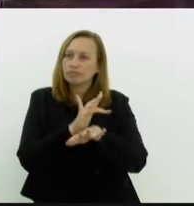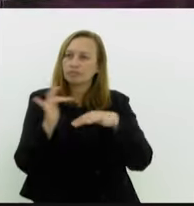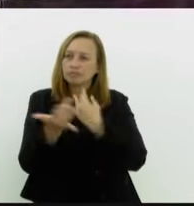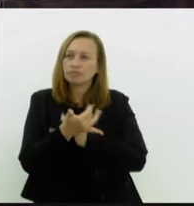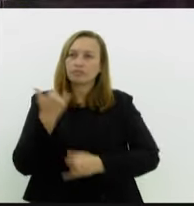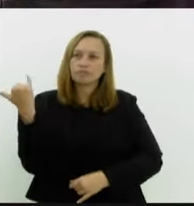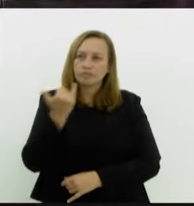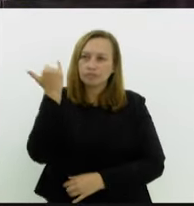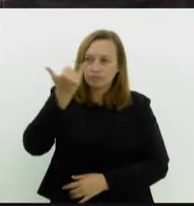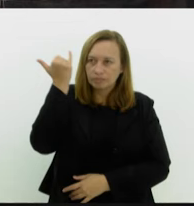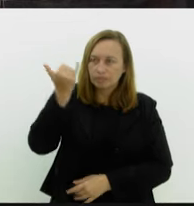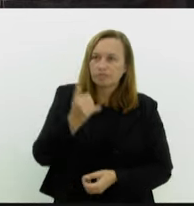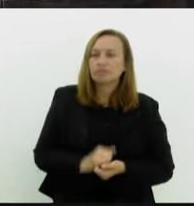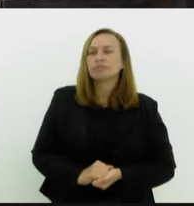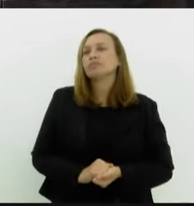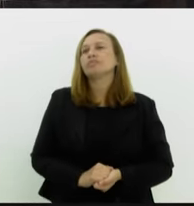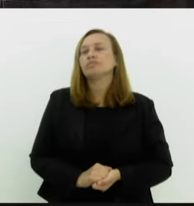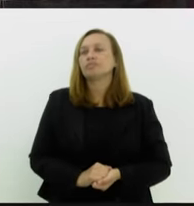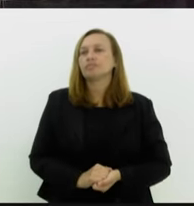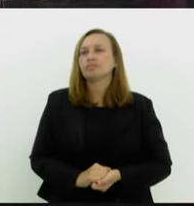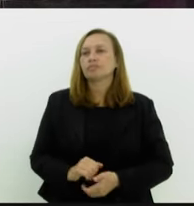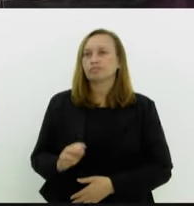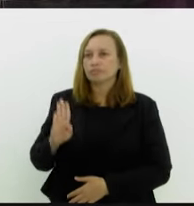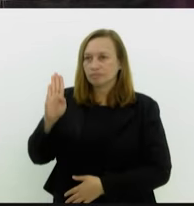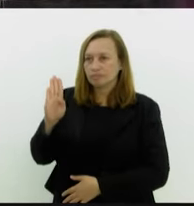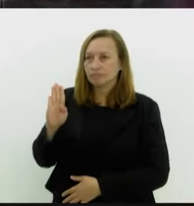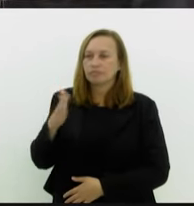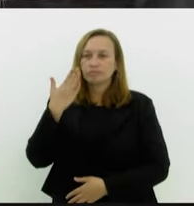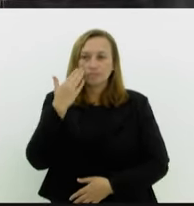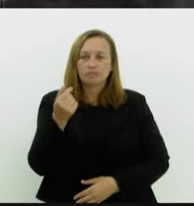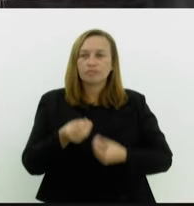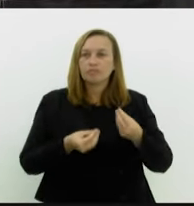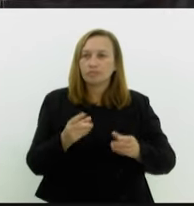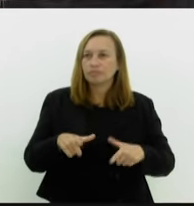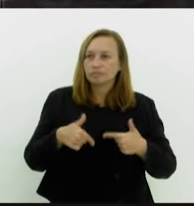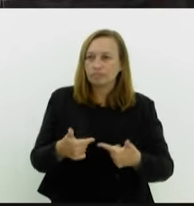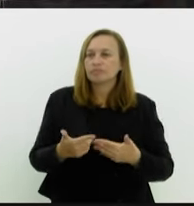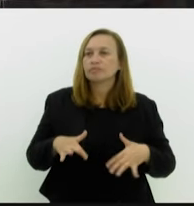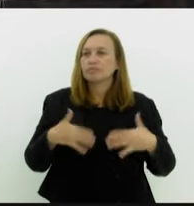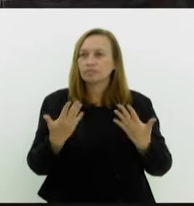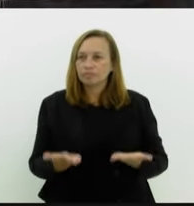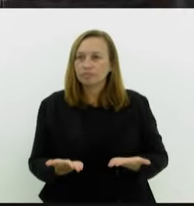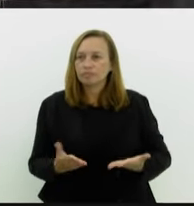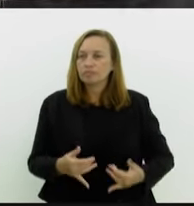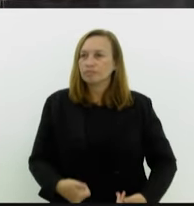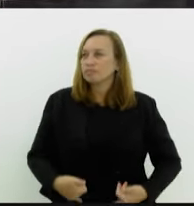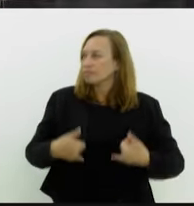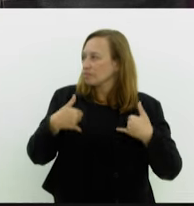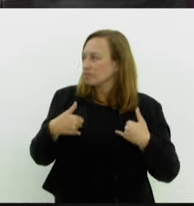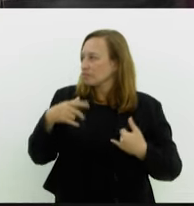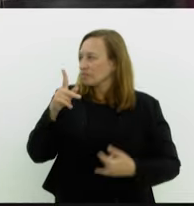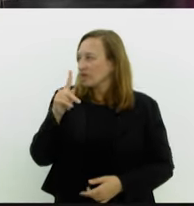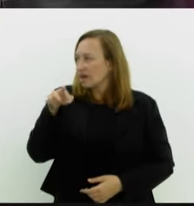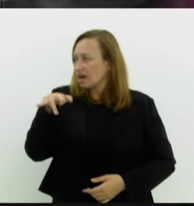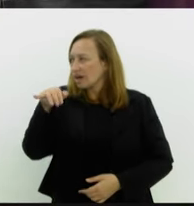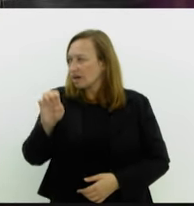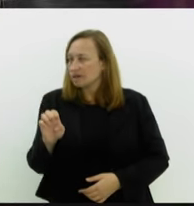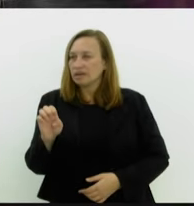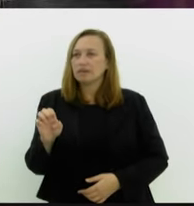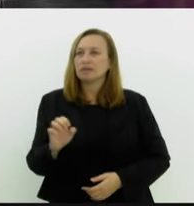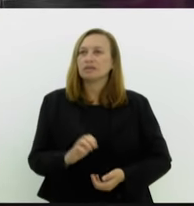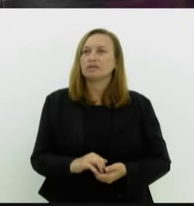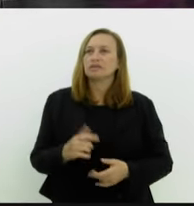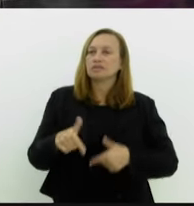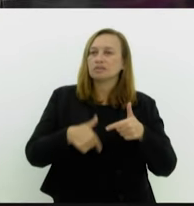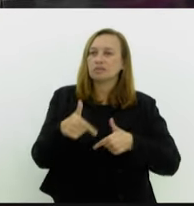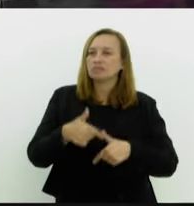importante para as candidatas se cercarem dessas ferramentas então cali É uma honra ter você do meu lado você tem feito um trabalho